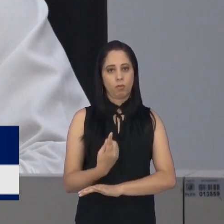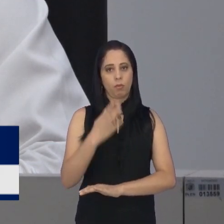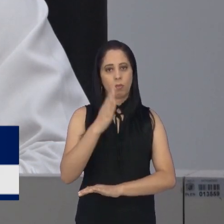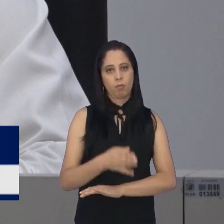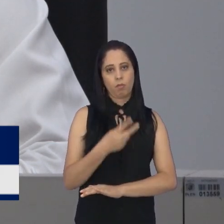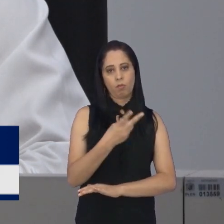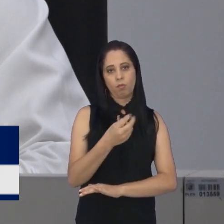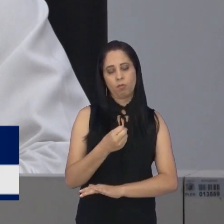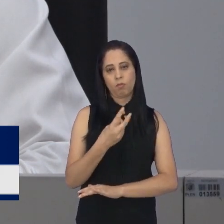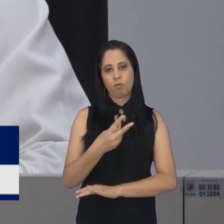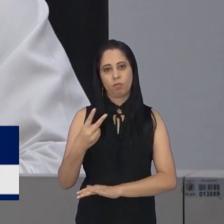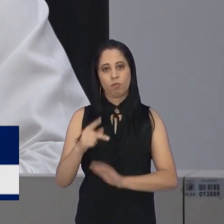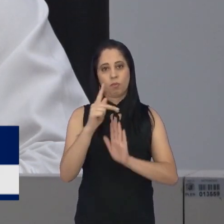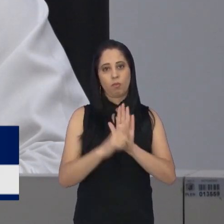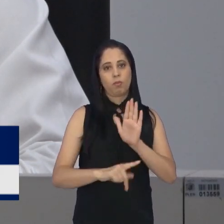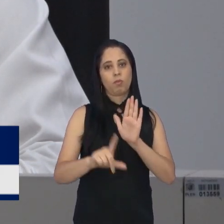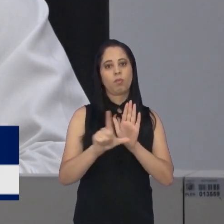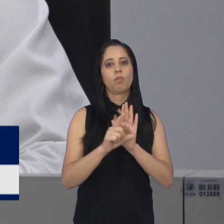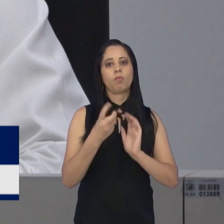11961/2022, projeto de lei número